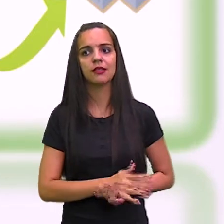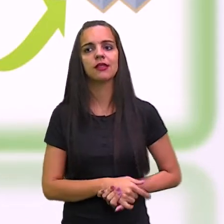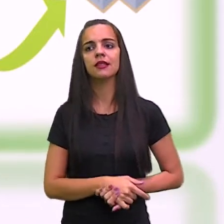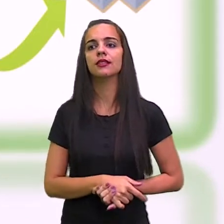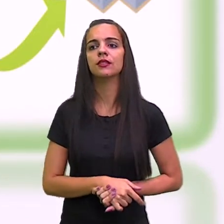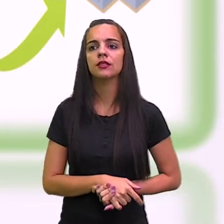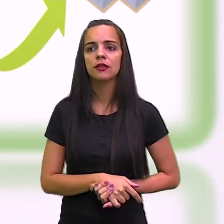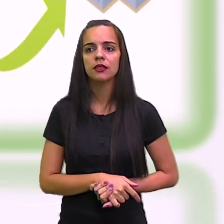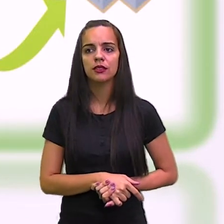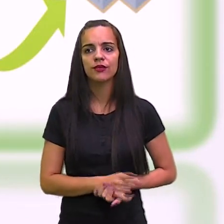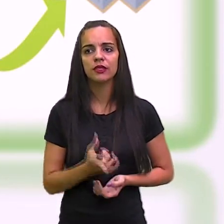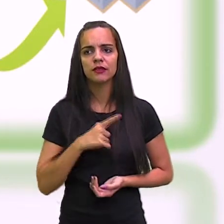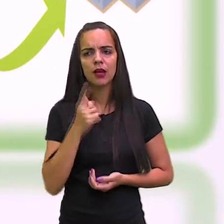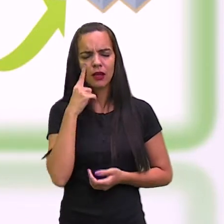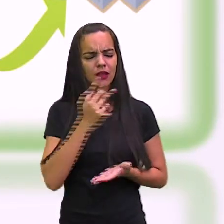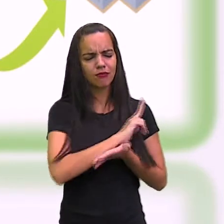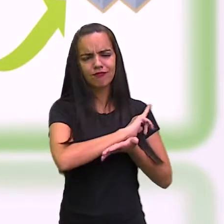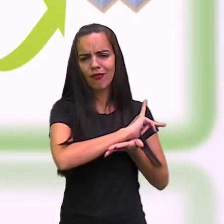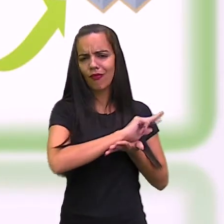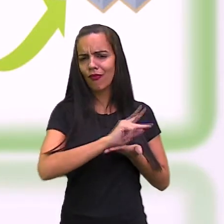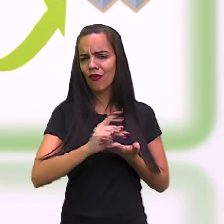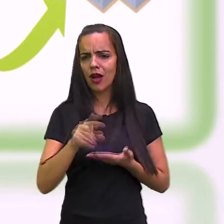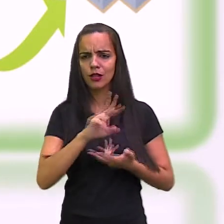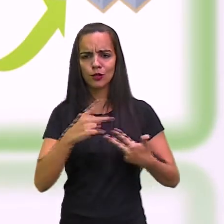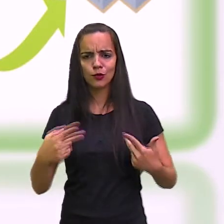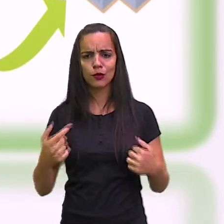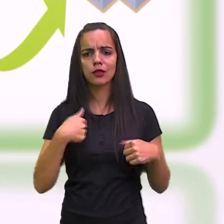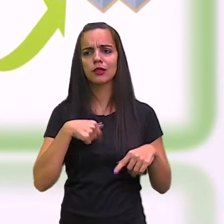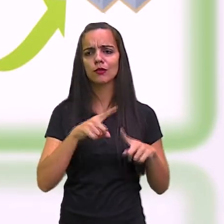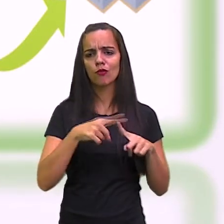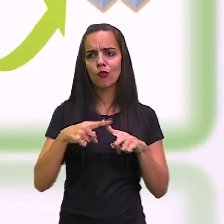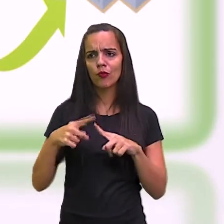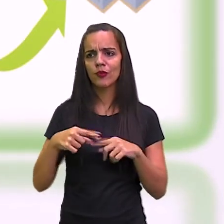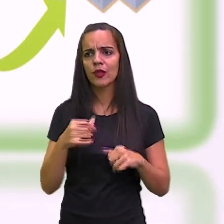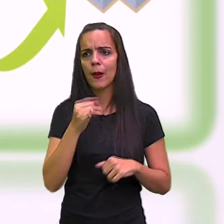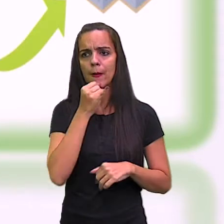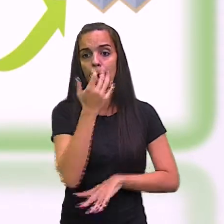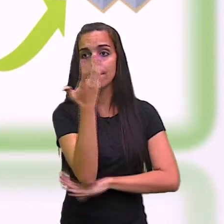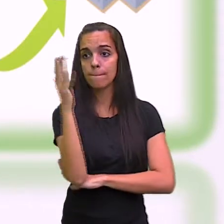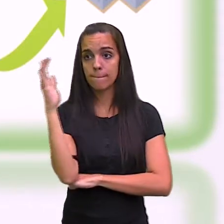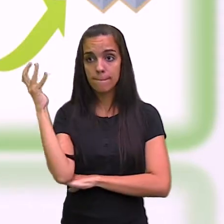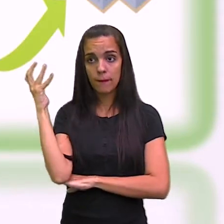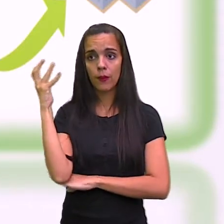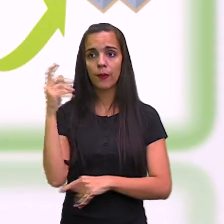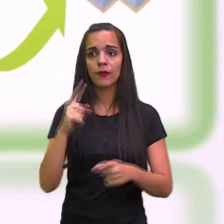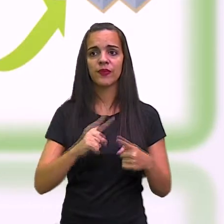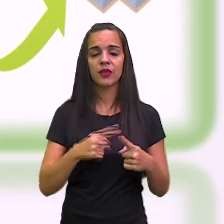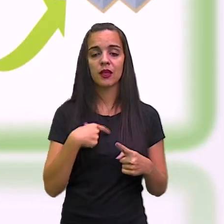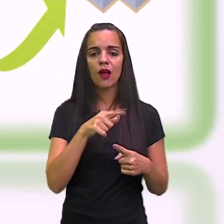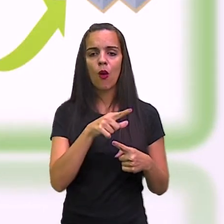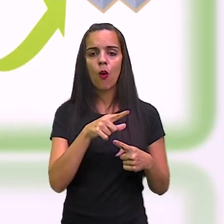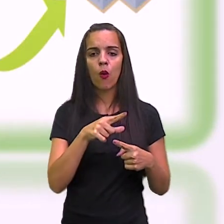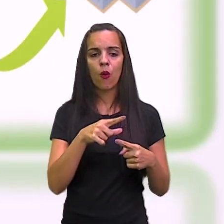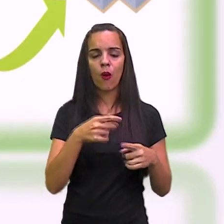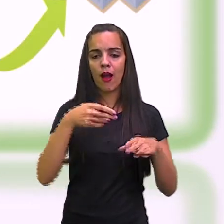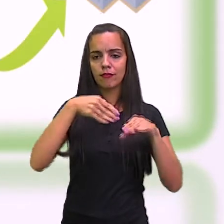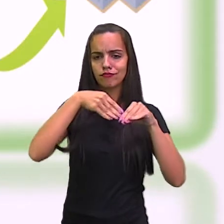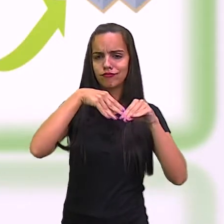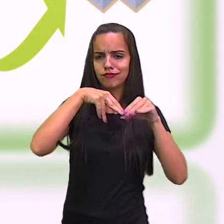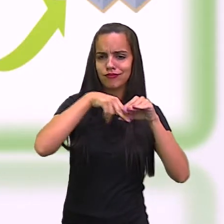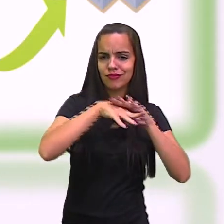vai ser a mais diversificada. Então, a gente vai ter a lenha, o bagaço da